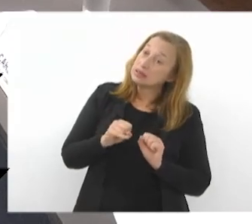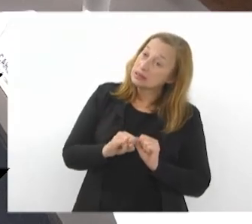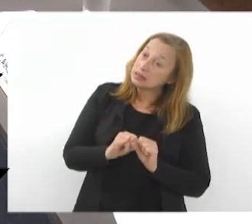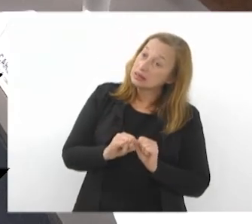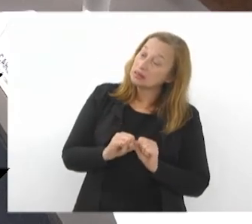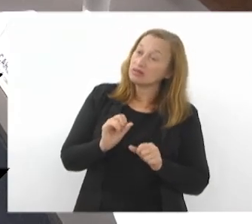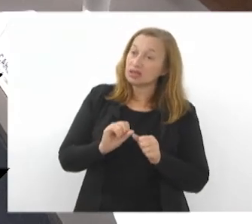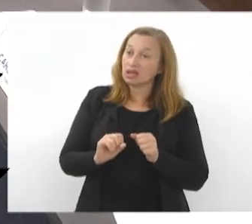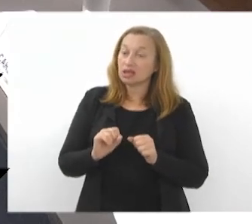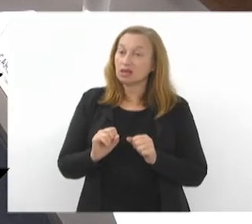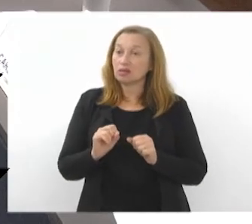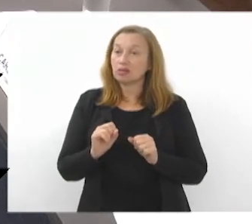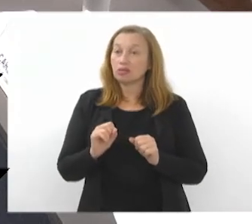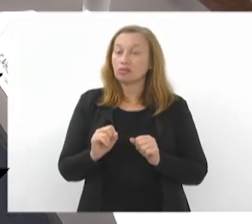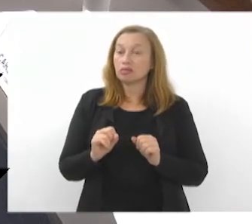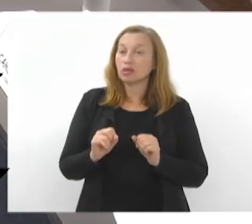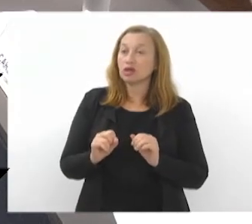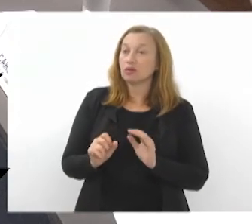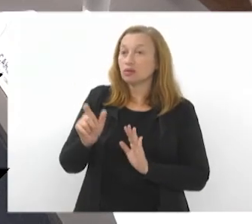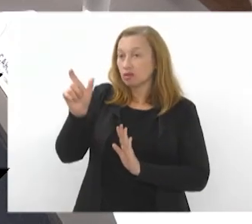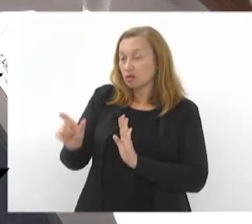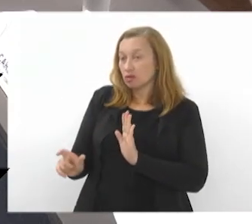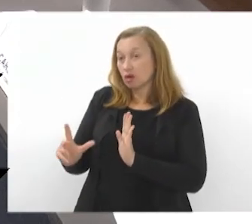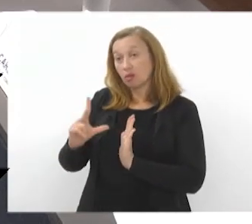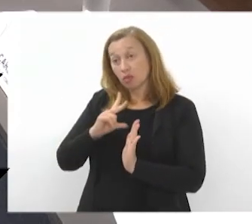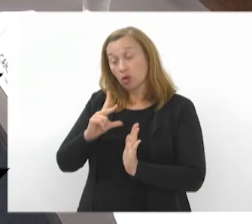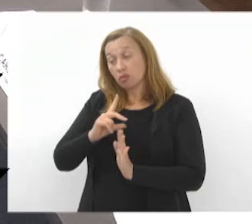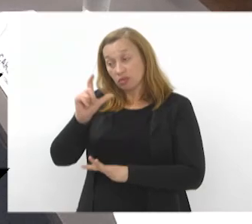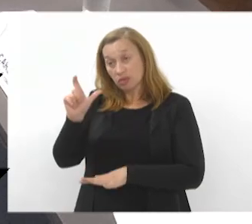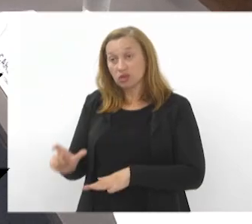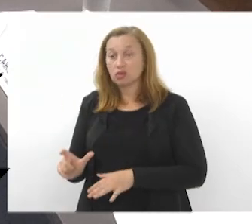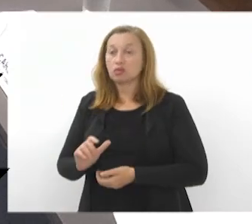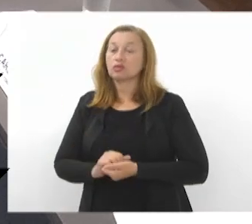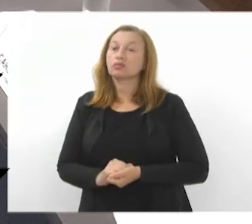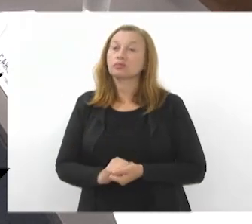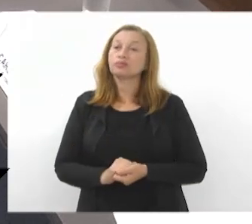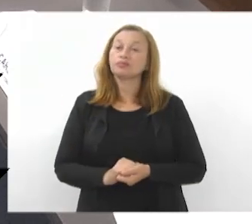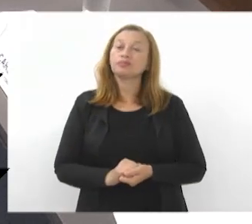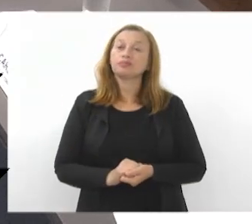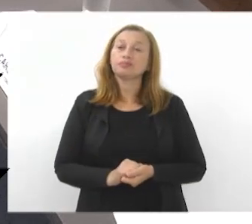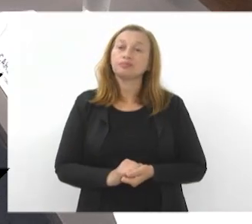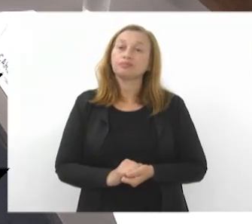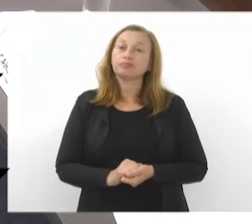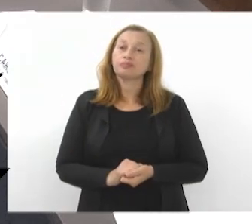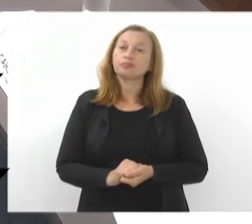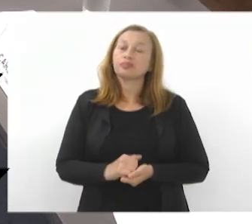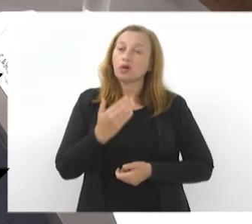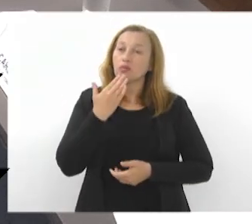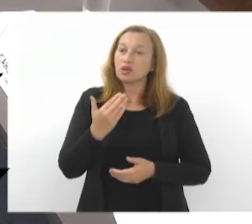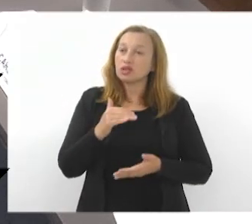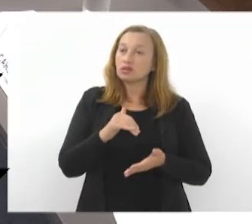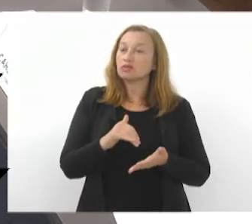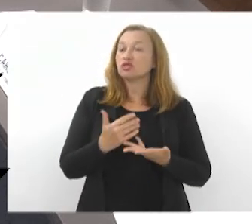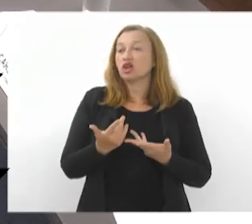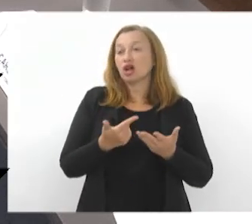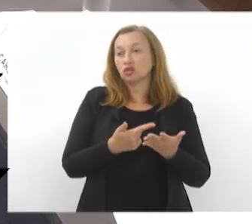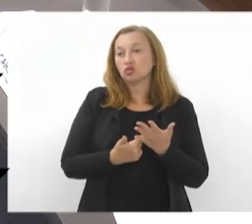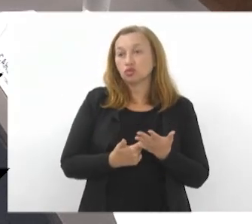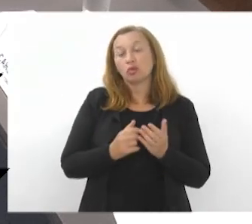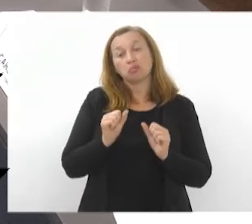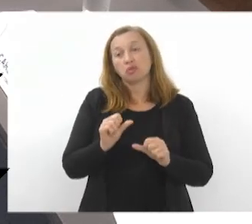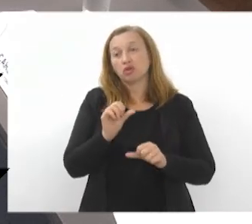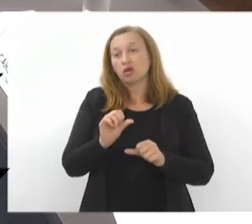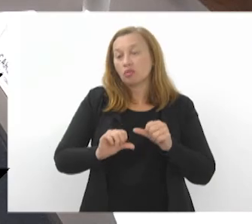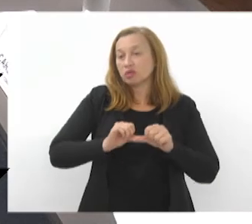feito pelo autor. Não, poderia não. Poderia se fosse feito pelo autor um pedido de recurso. Não se pode mudar